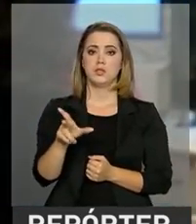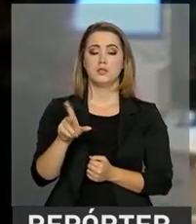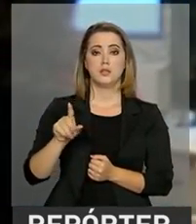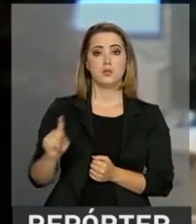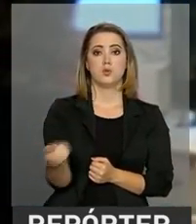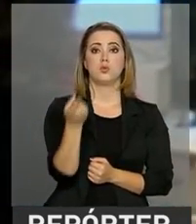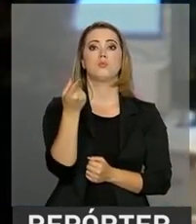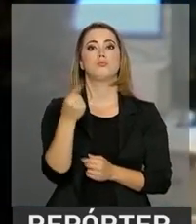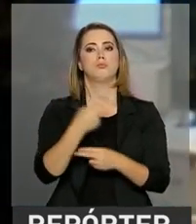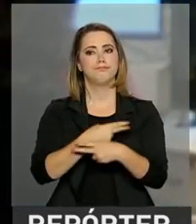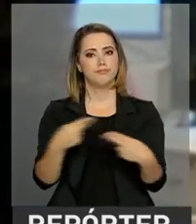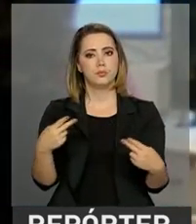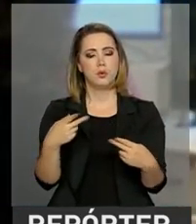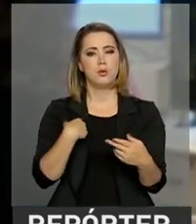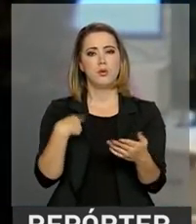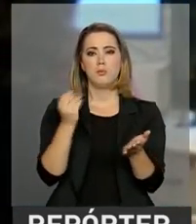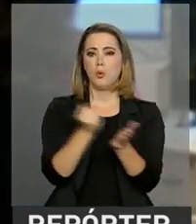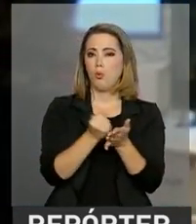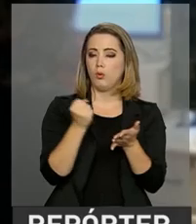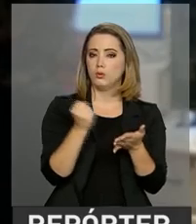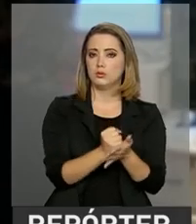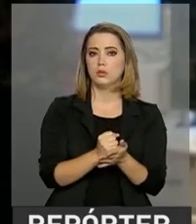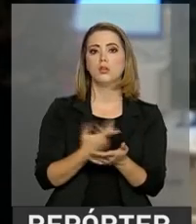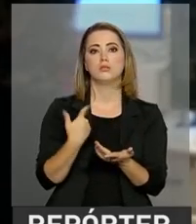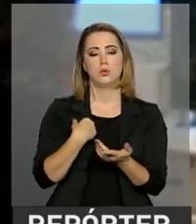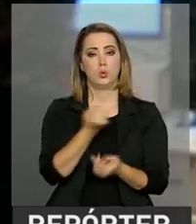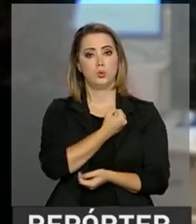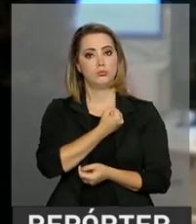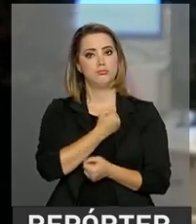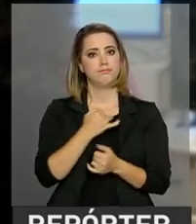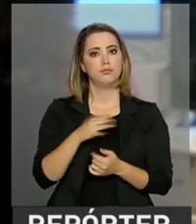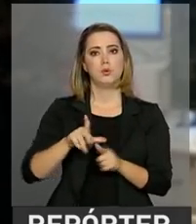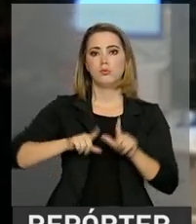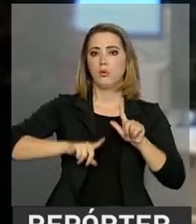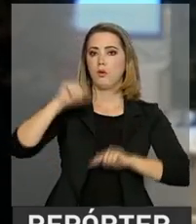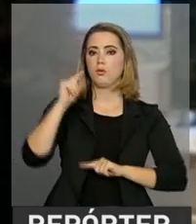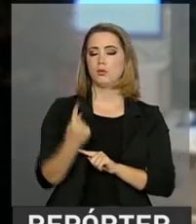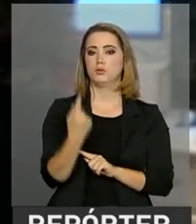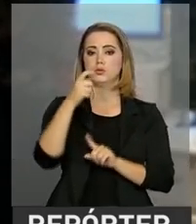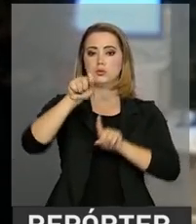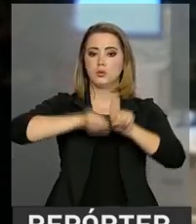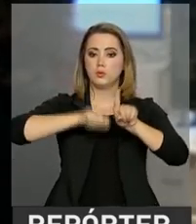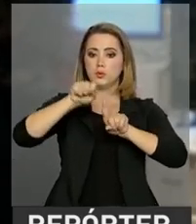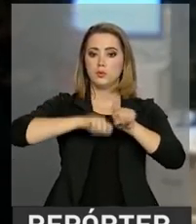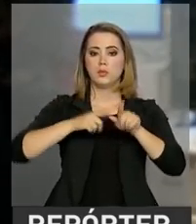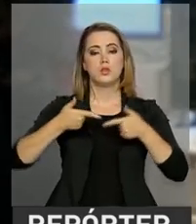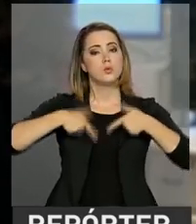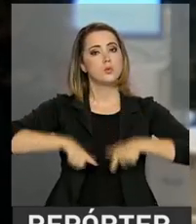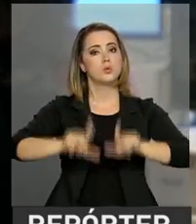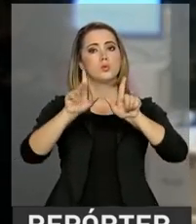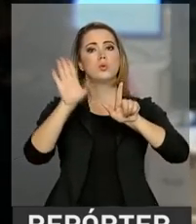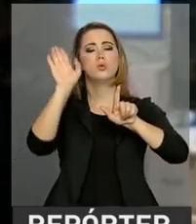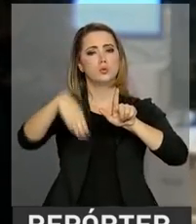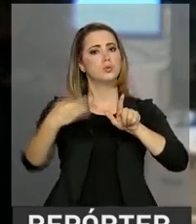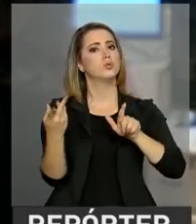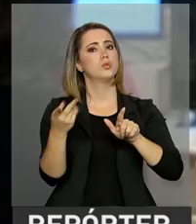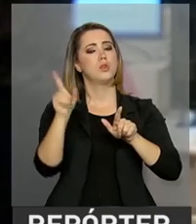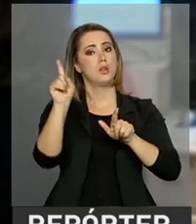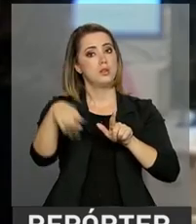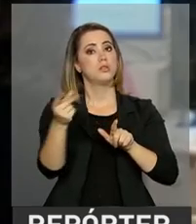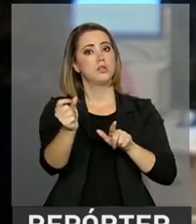número já registrado em um mês desde o lançamento do programa o títulos mais procurados foram aqueles